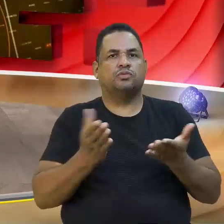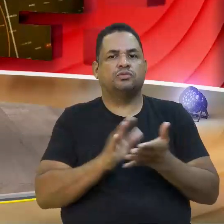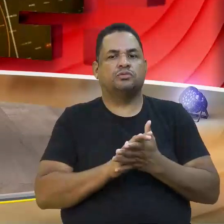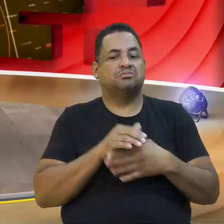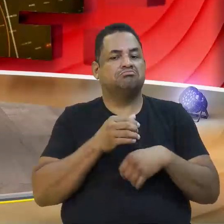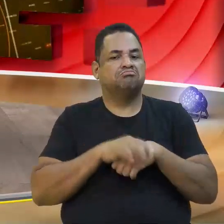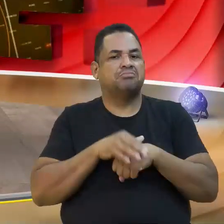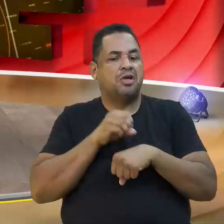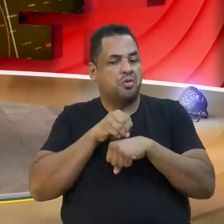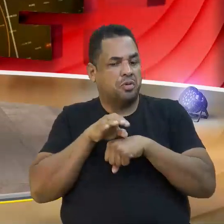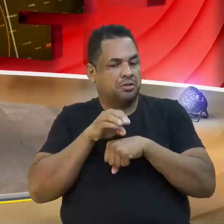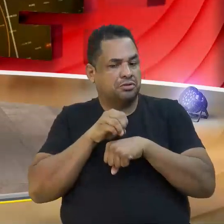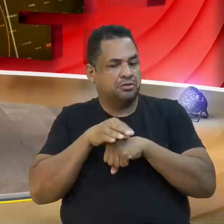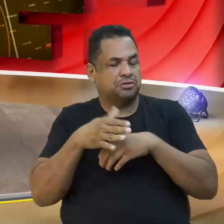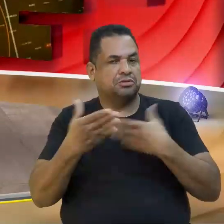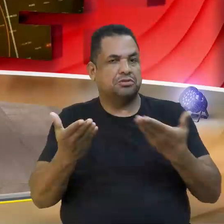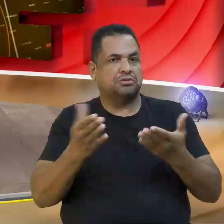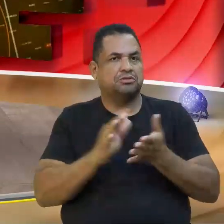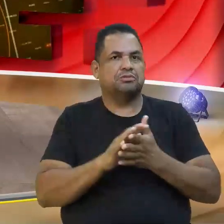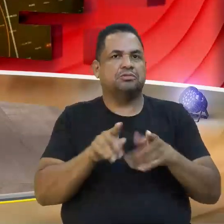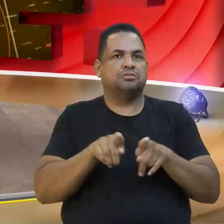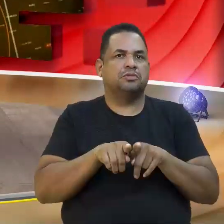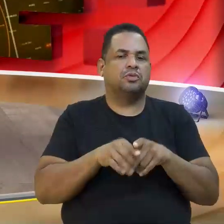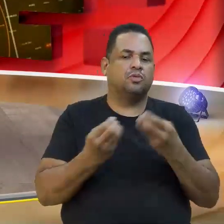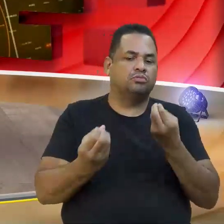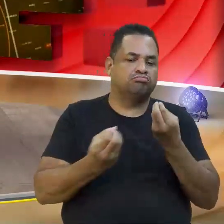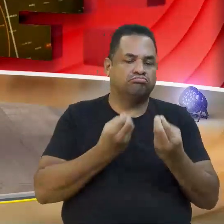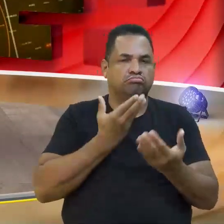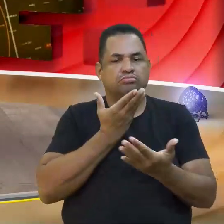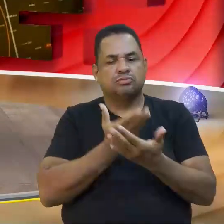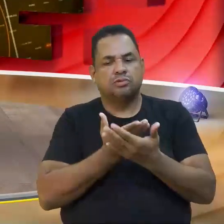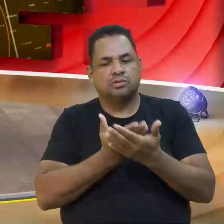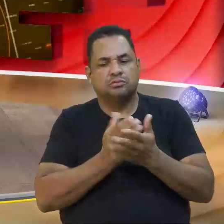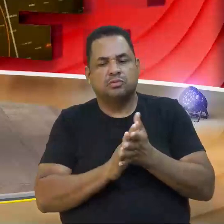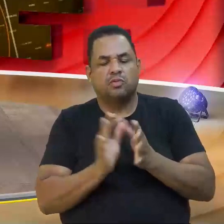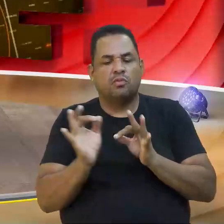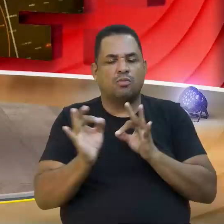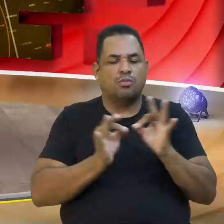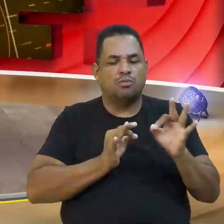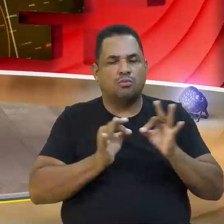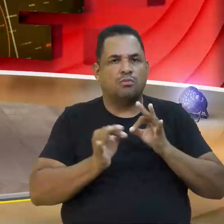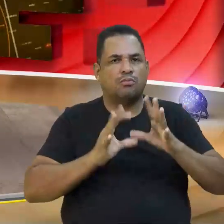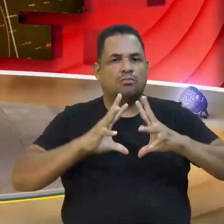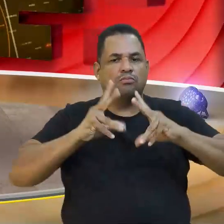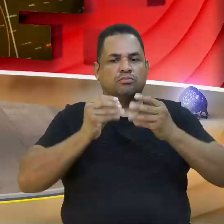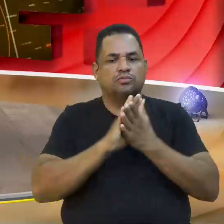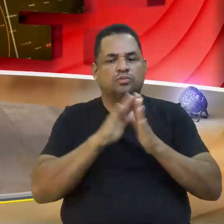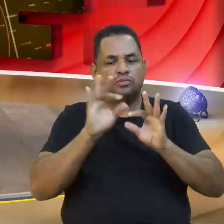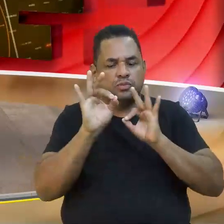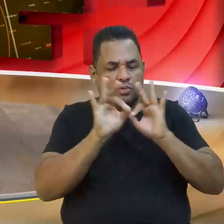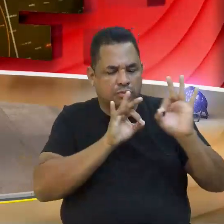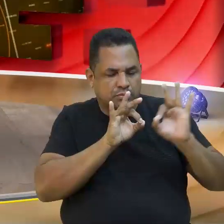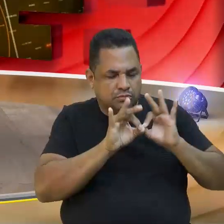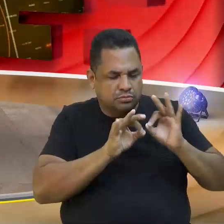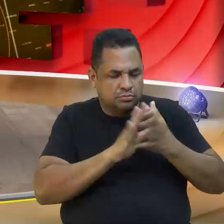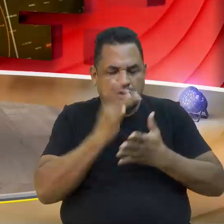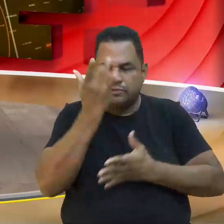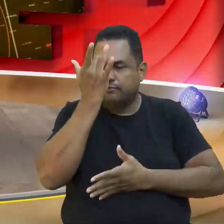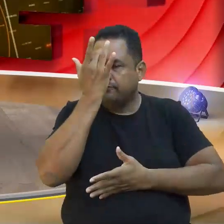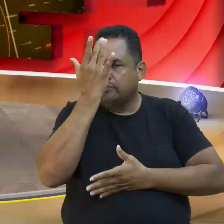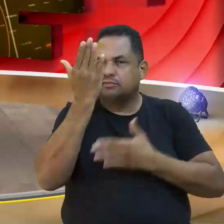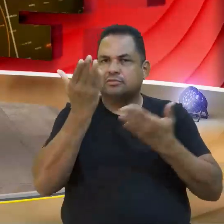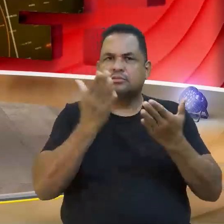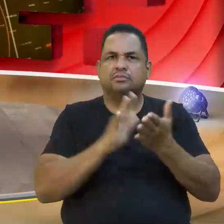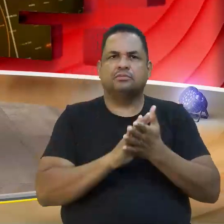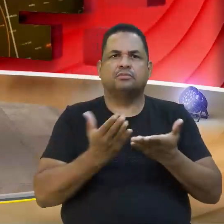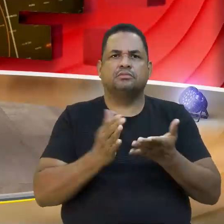né? De como a gente Isso. pode estudar, de como a gente pode se planejar e fazer todo um esquema aí para ficar mais fácil para vocês aí